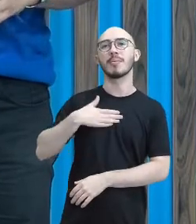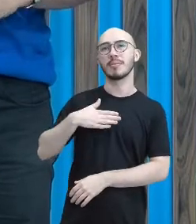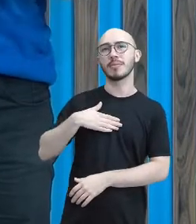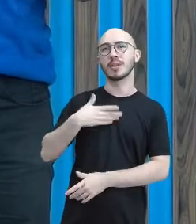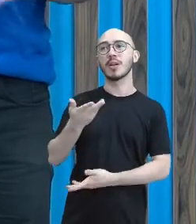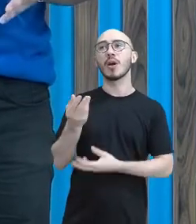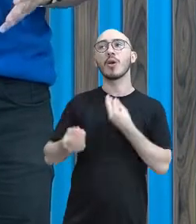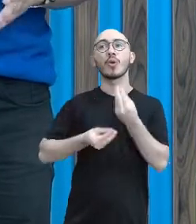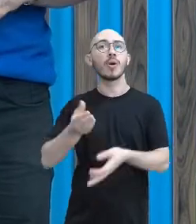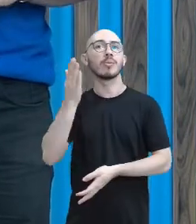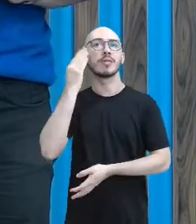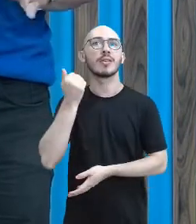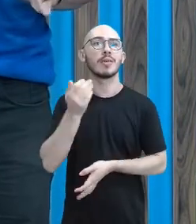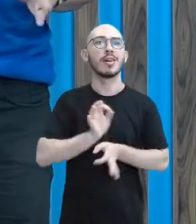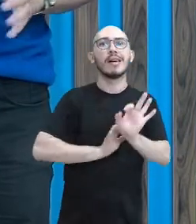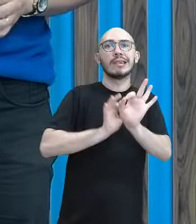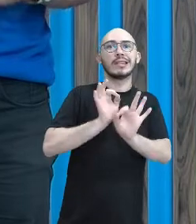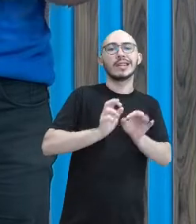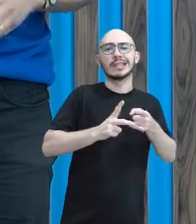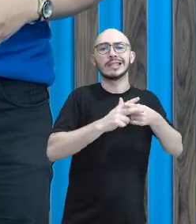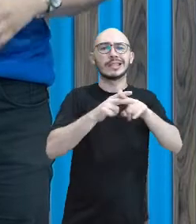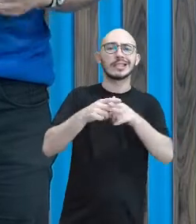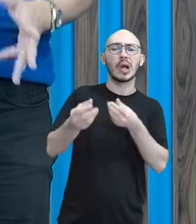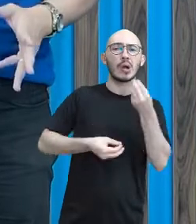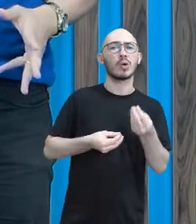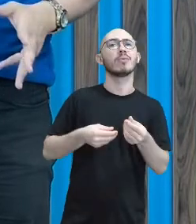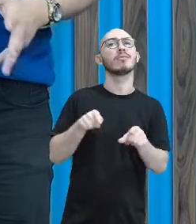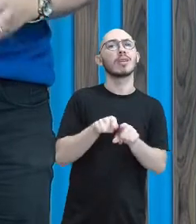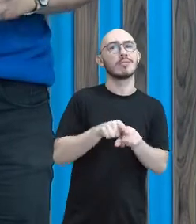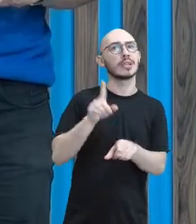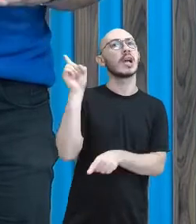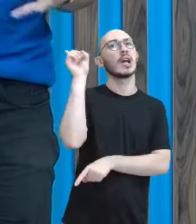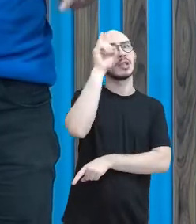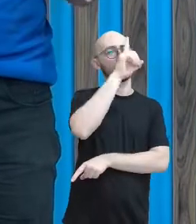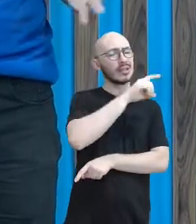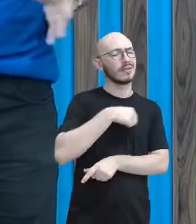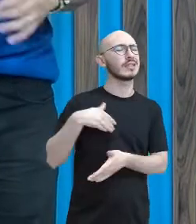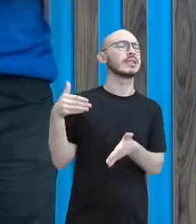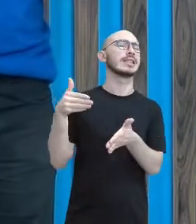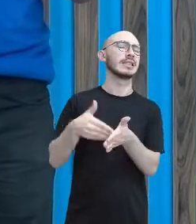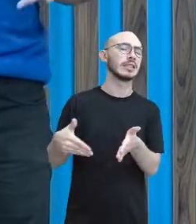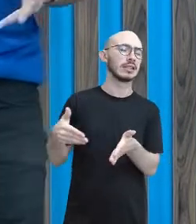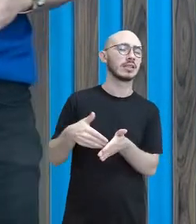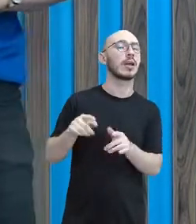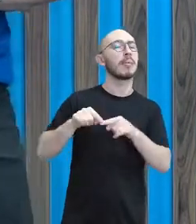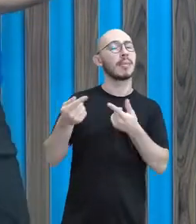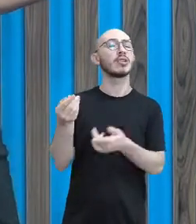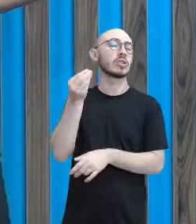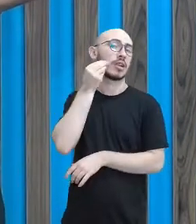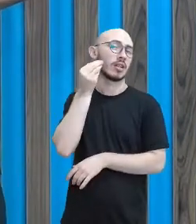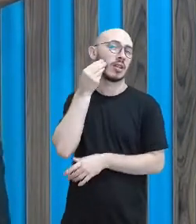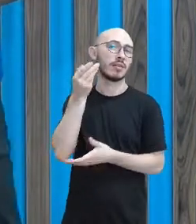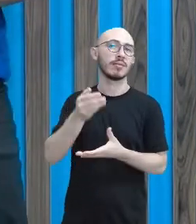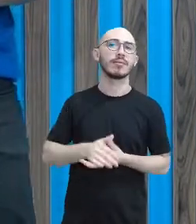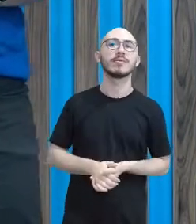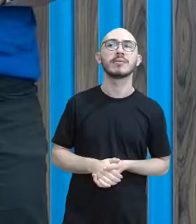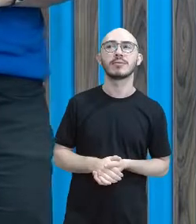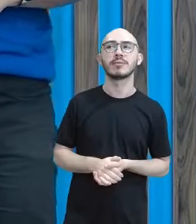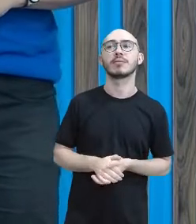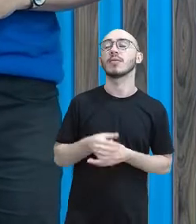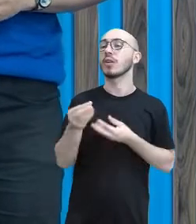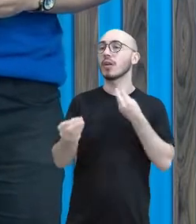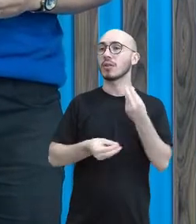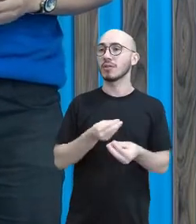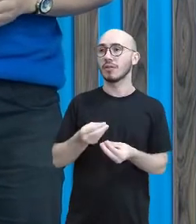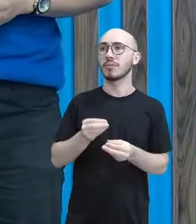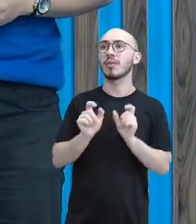Saber montar o berço, eu apanhei pra caramba, rebaixar também. Mas a gente, pelo menos, tentou, né? Então, tipo, e como lá